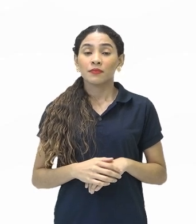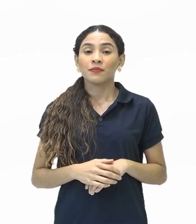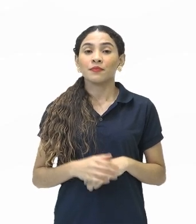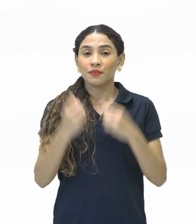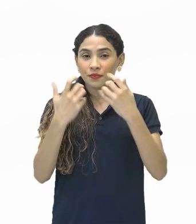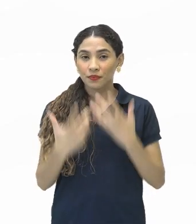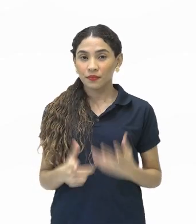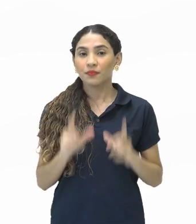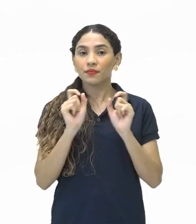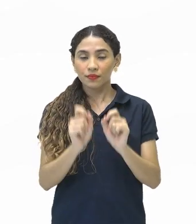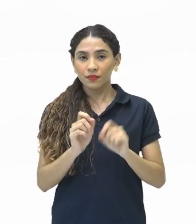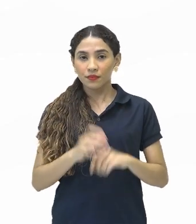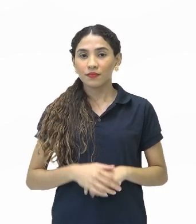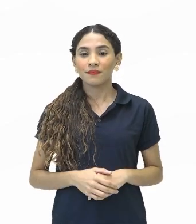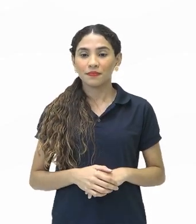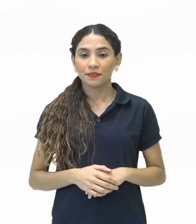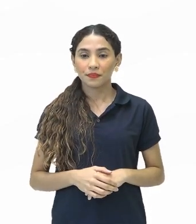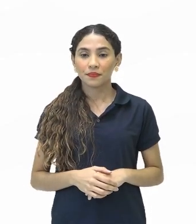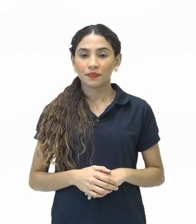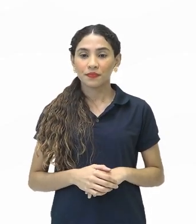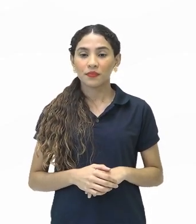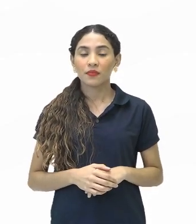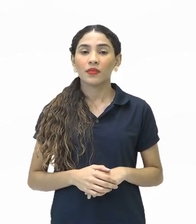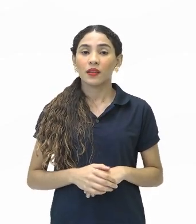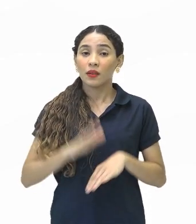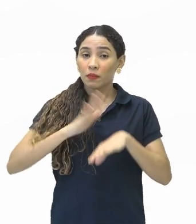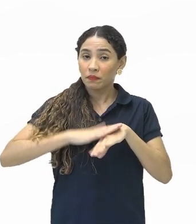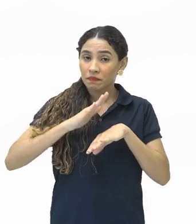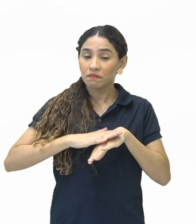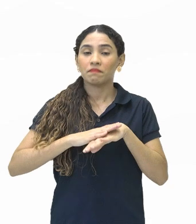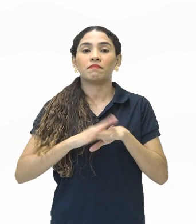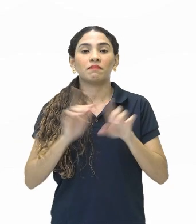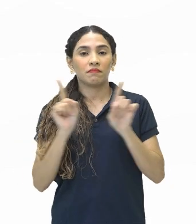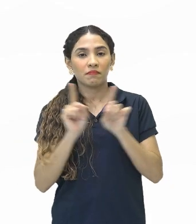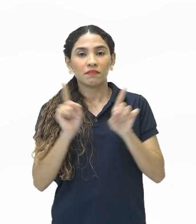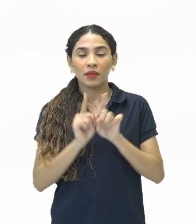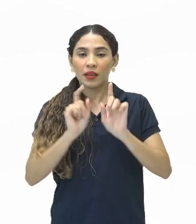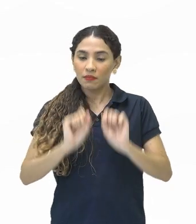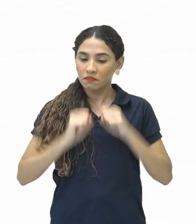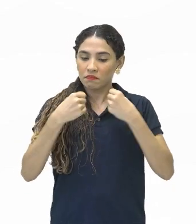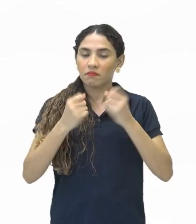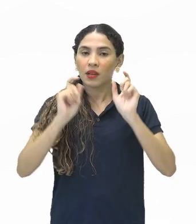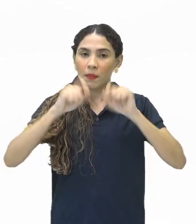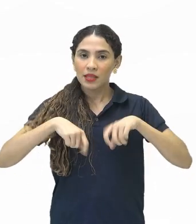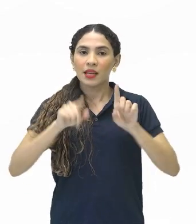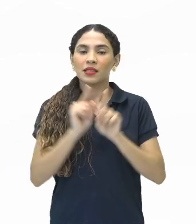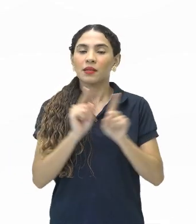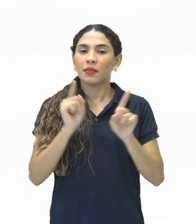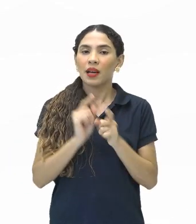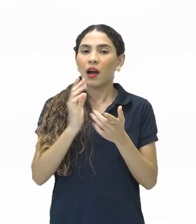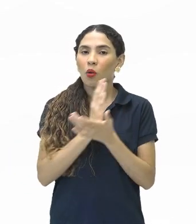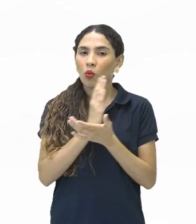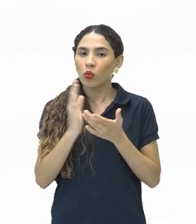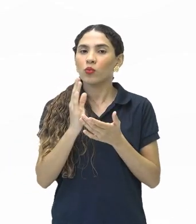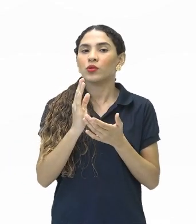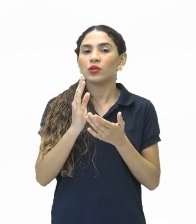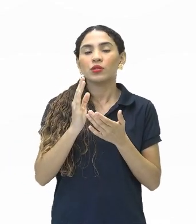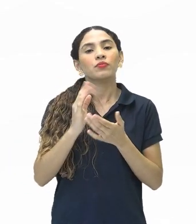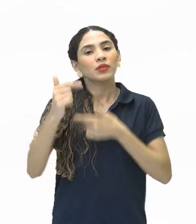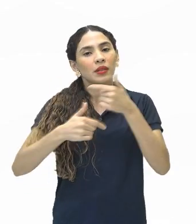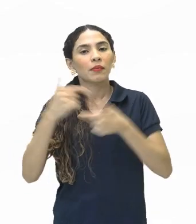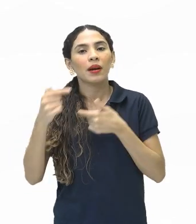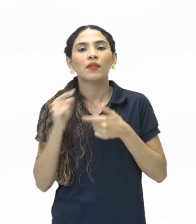expressar, né, a sua vocação, o seu talento, a sua aptidão para determinado tipo de trabalho